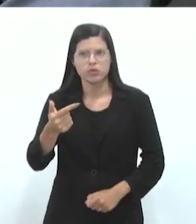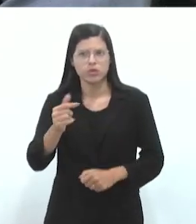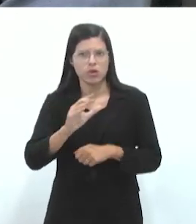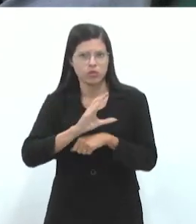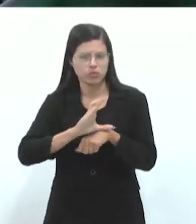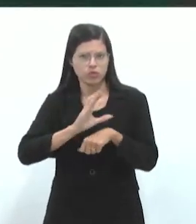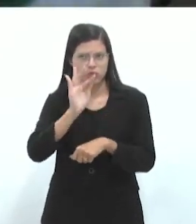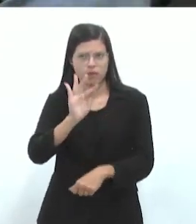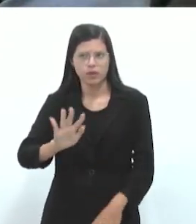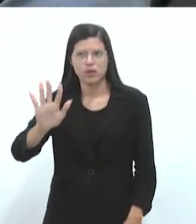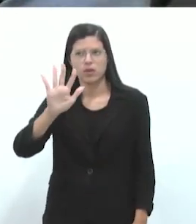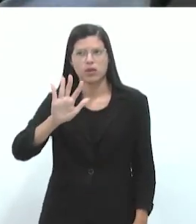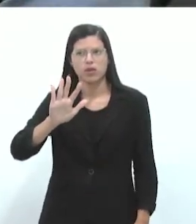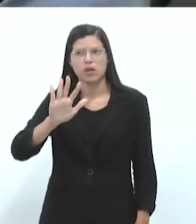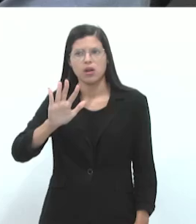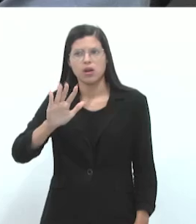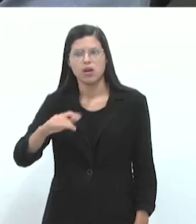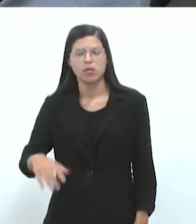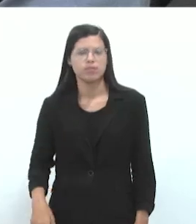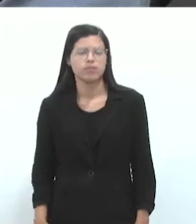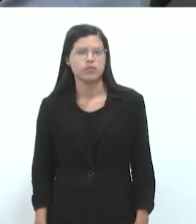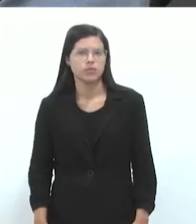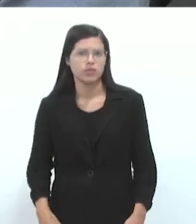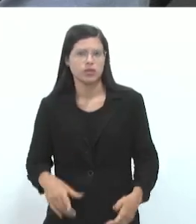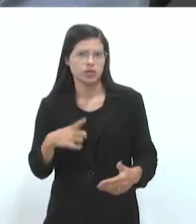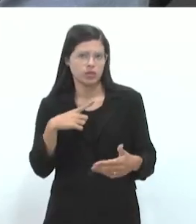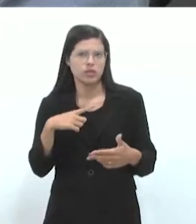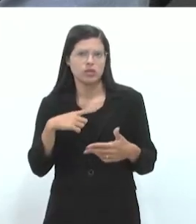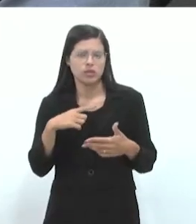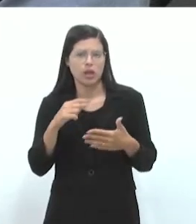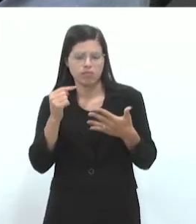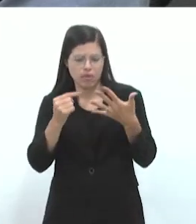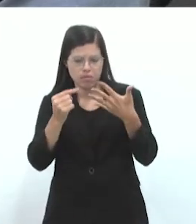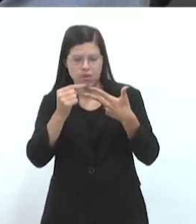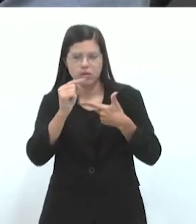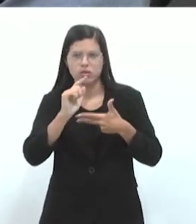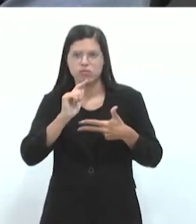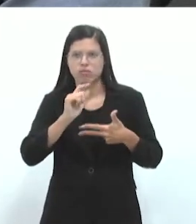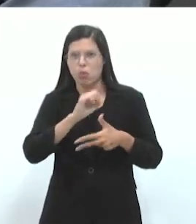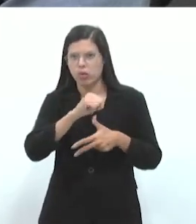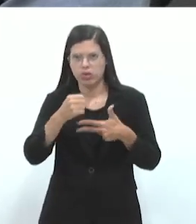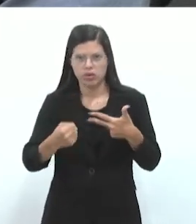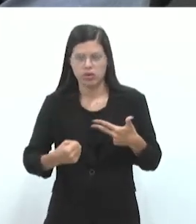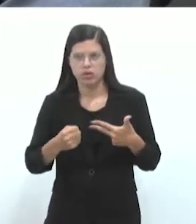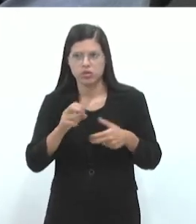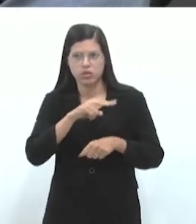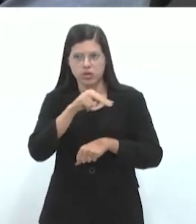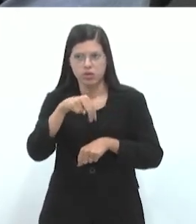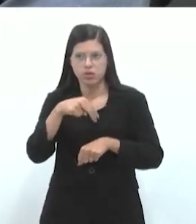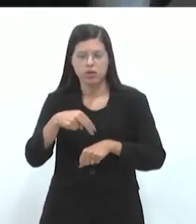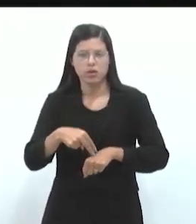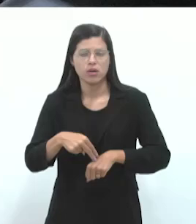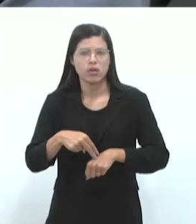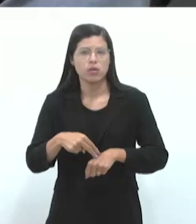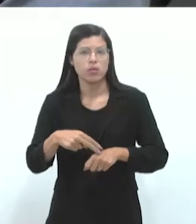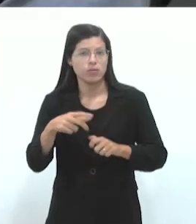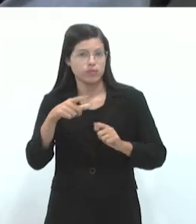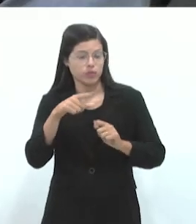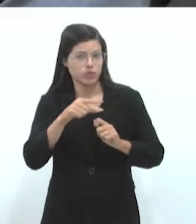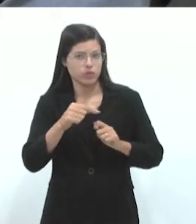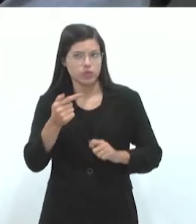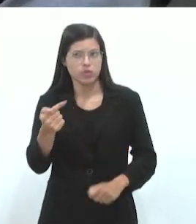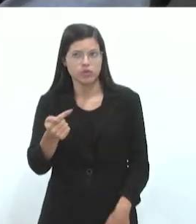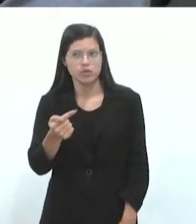Federal, que delimita os poderes da União. Artigo 2º da Constituição Federal, que é repetido no artigo 7º da